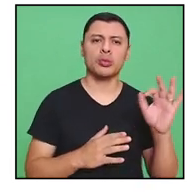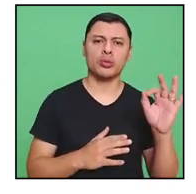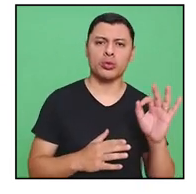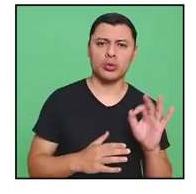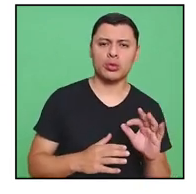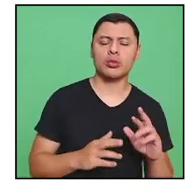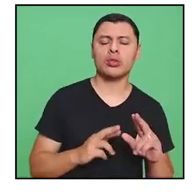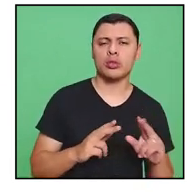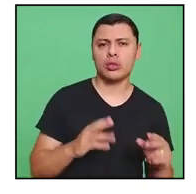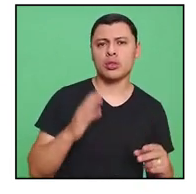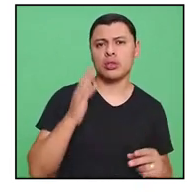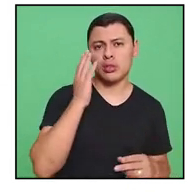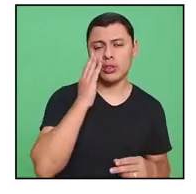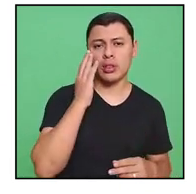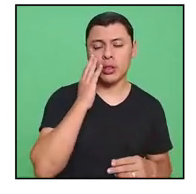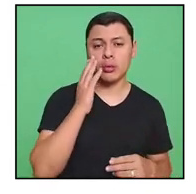existem.